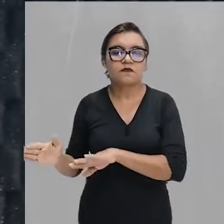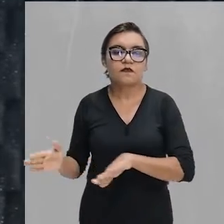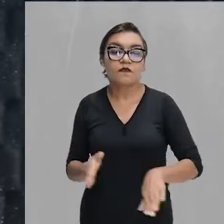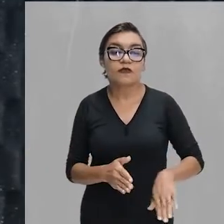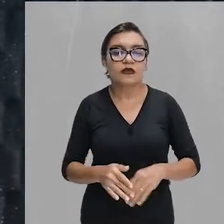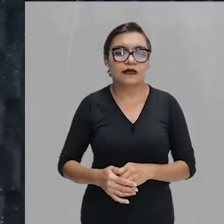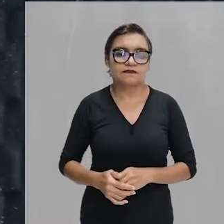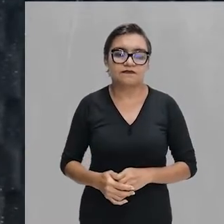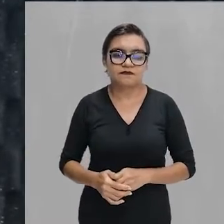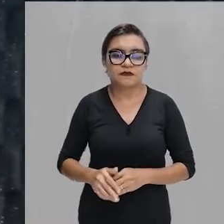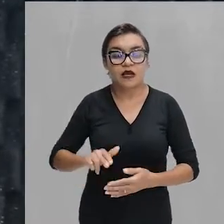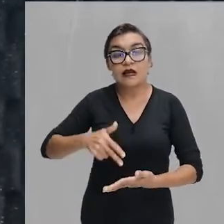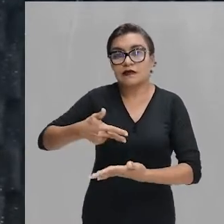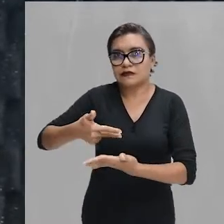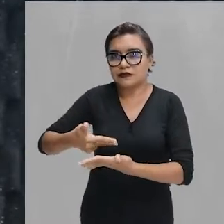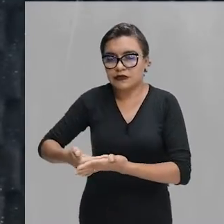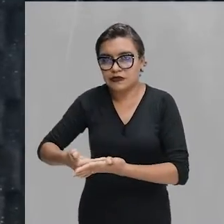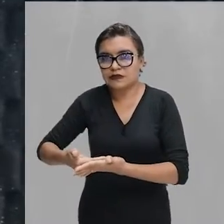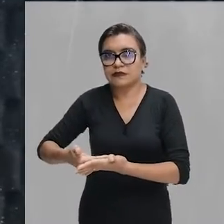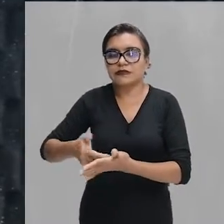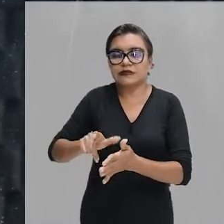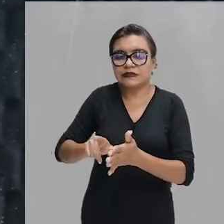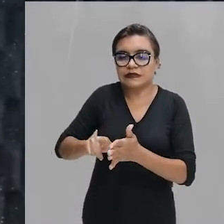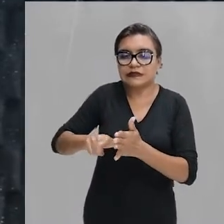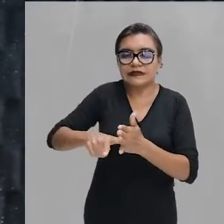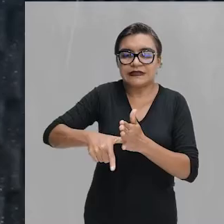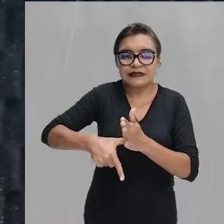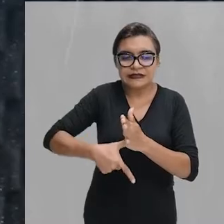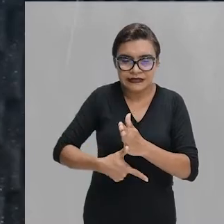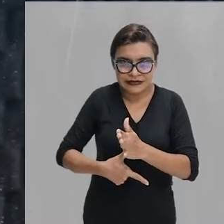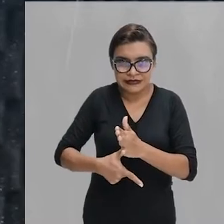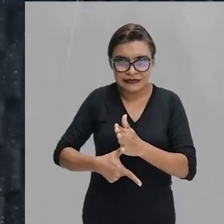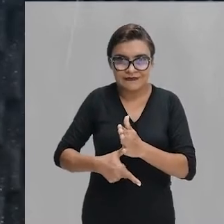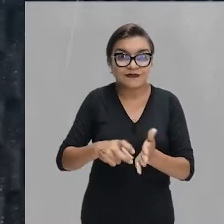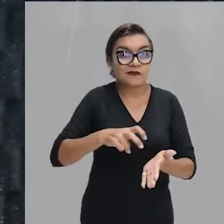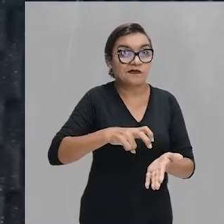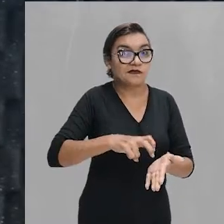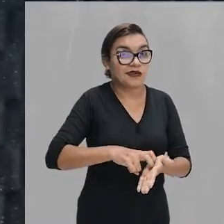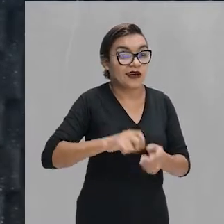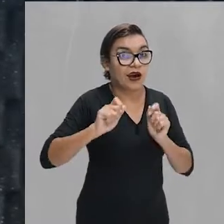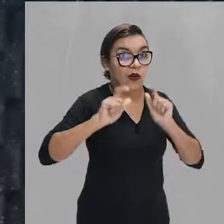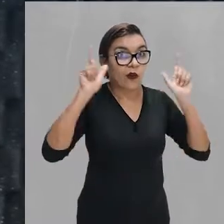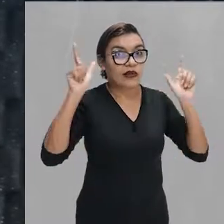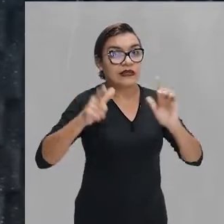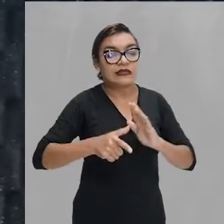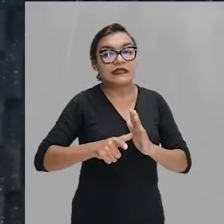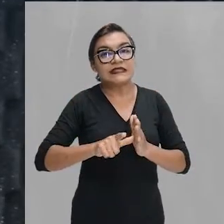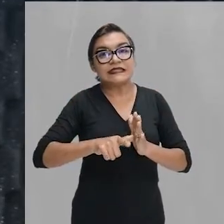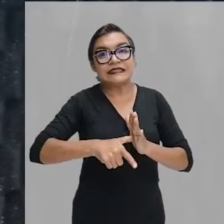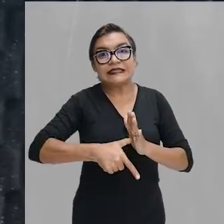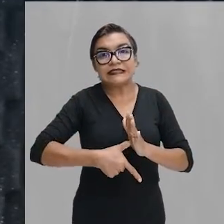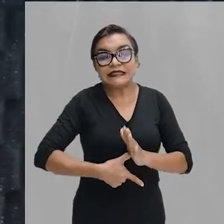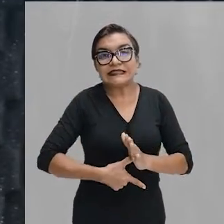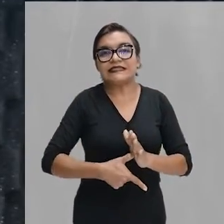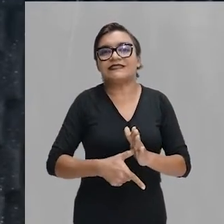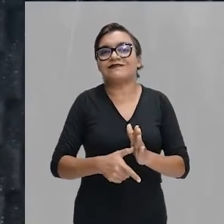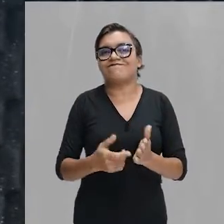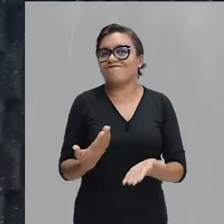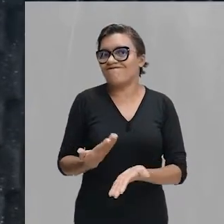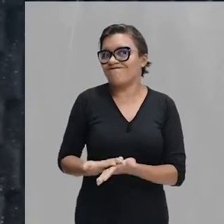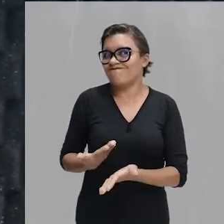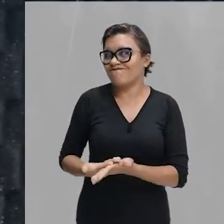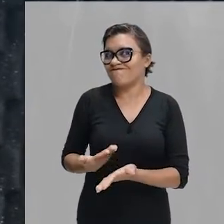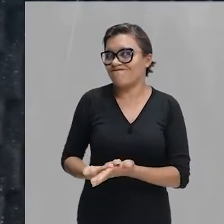classe. Deitei-me, dormi muito tarde e acordei atrasada para a aula. Então,